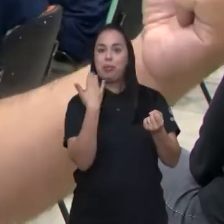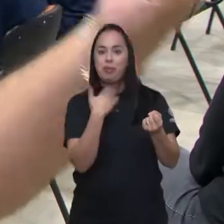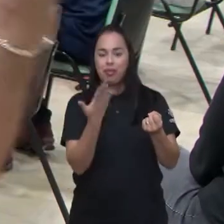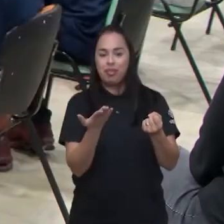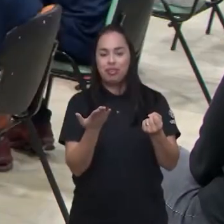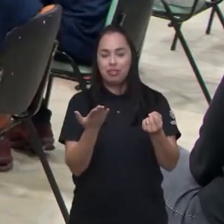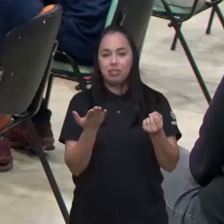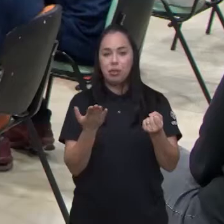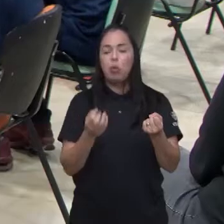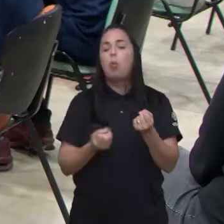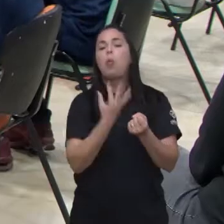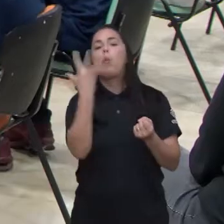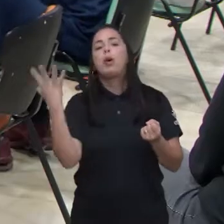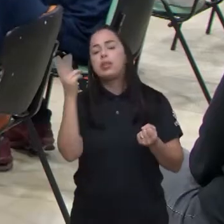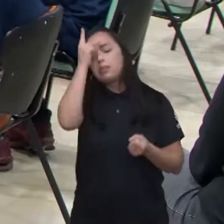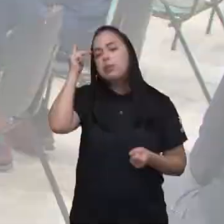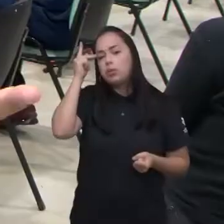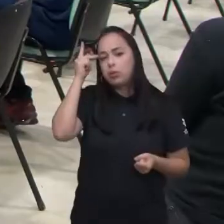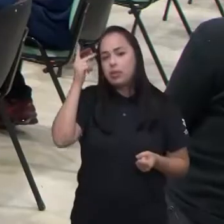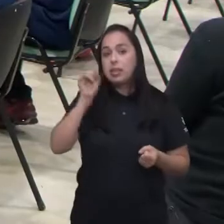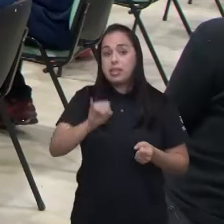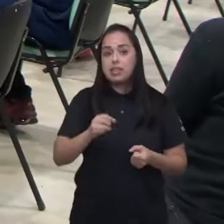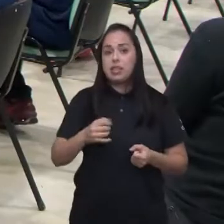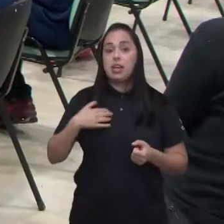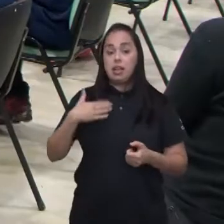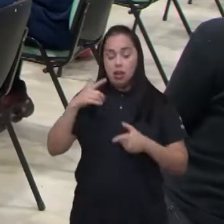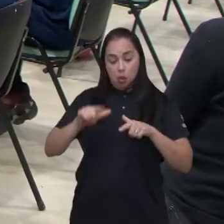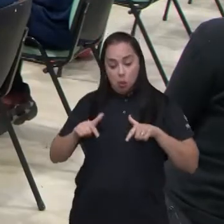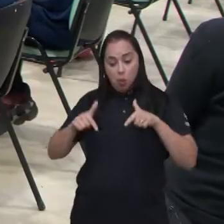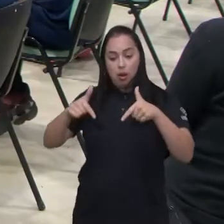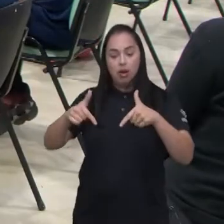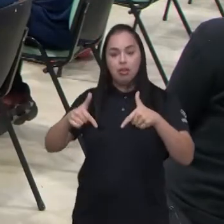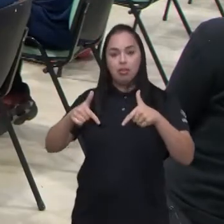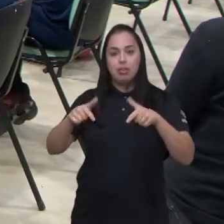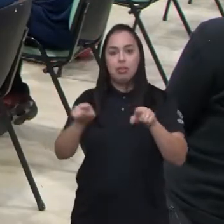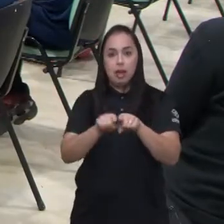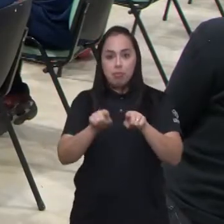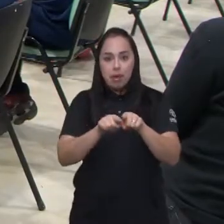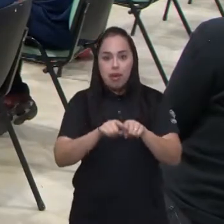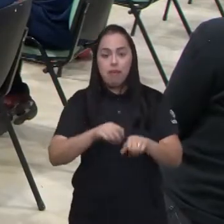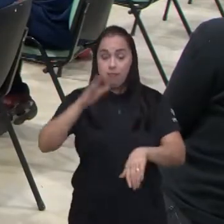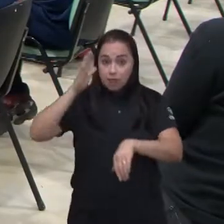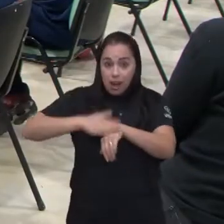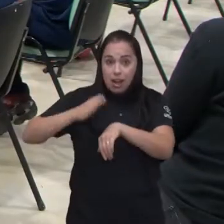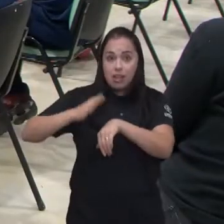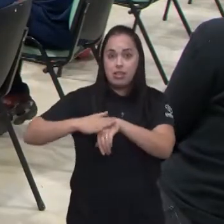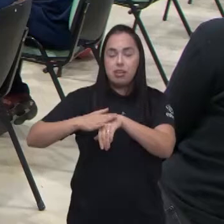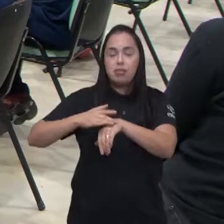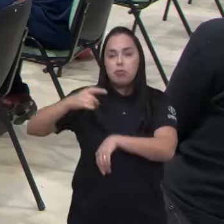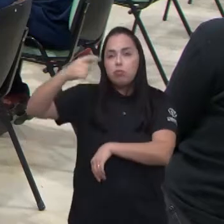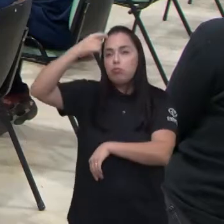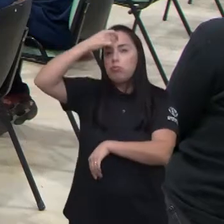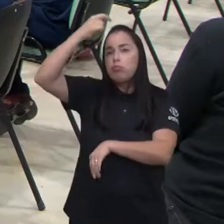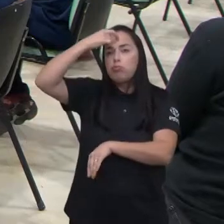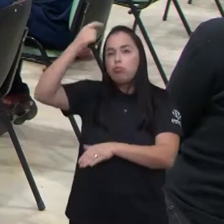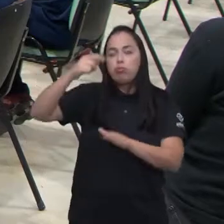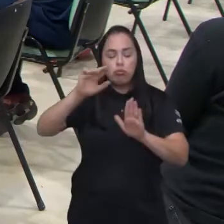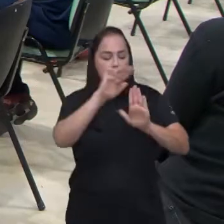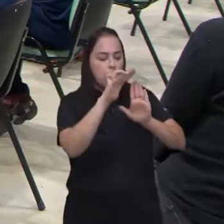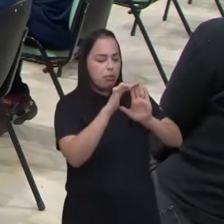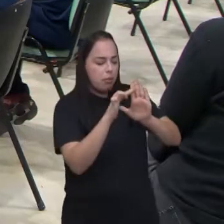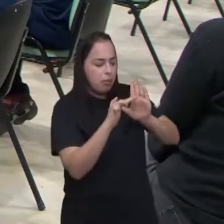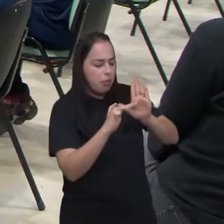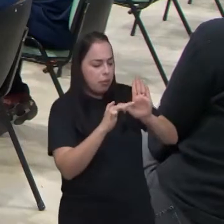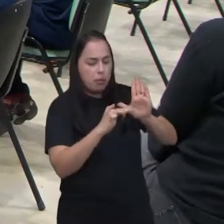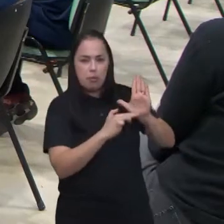trajeto da minha casa até aqui onde eu estou hoje depende de cada atitude se nós todos a partir de agora começamos a